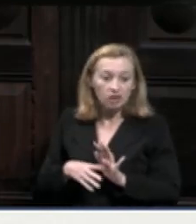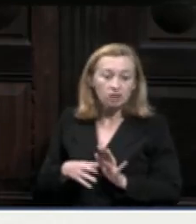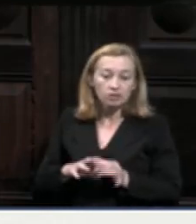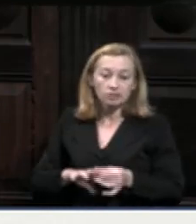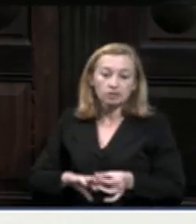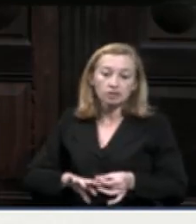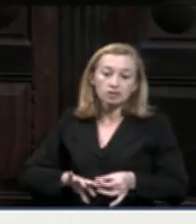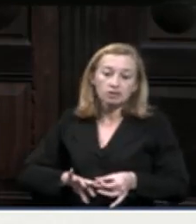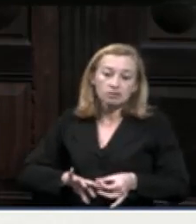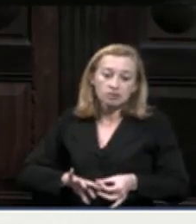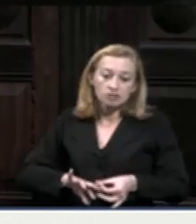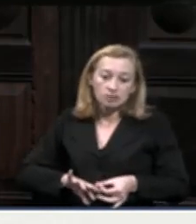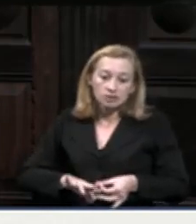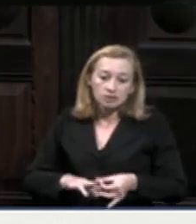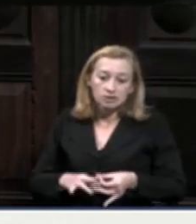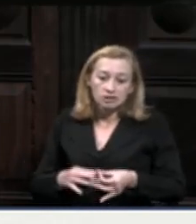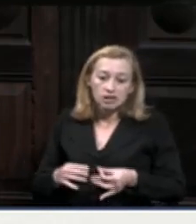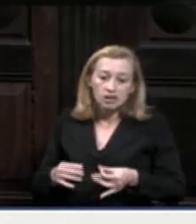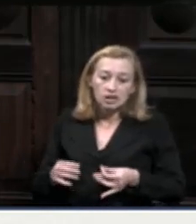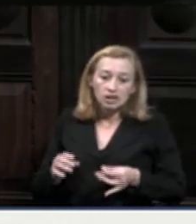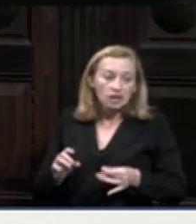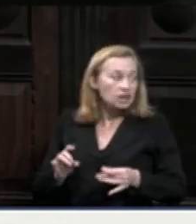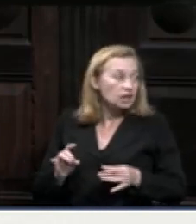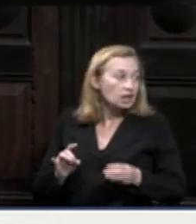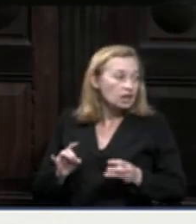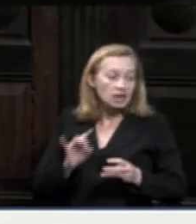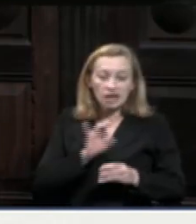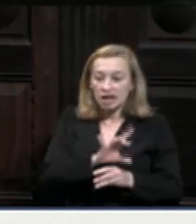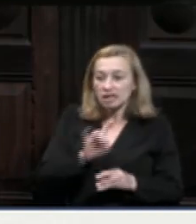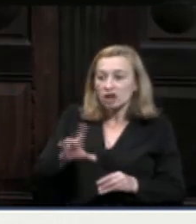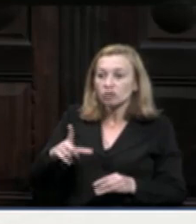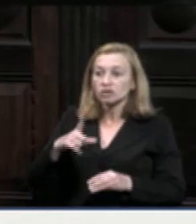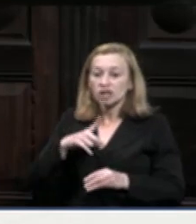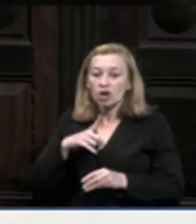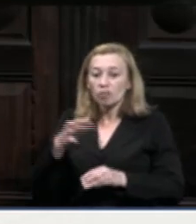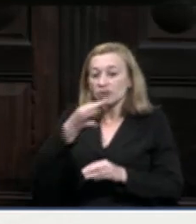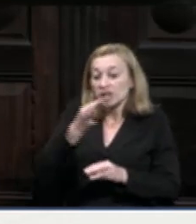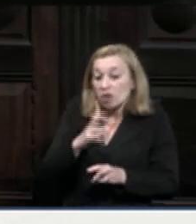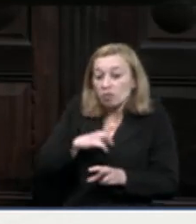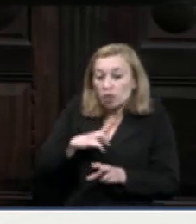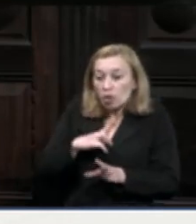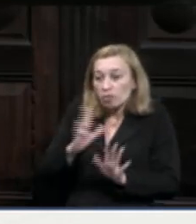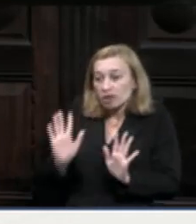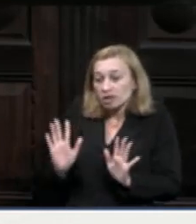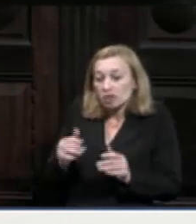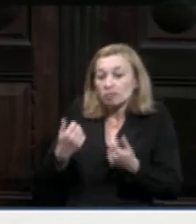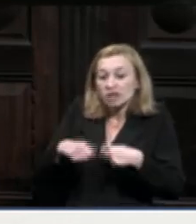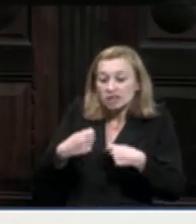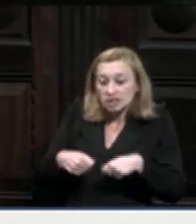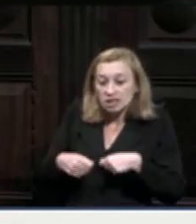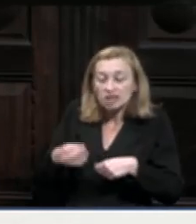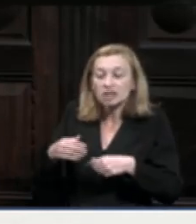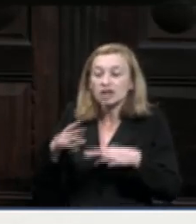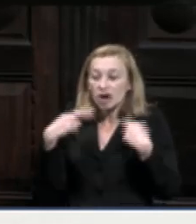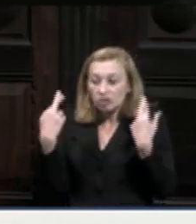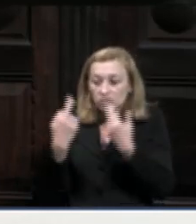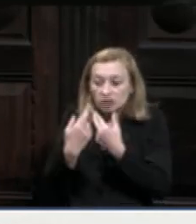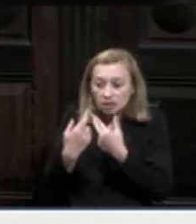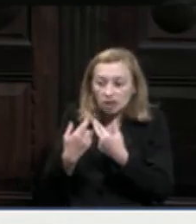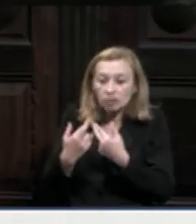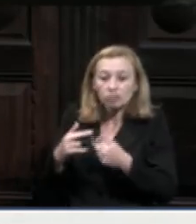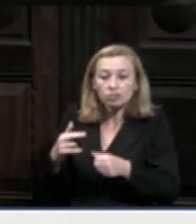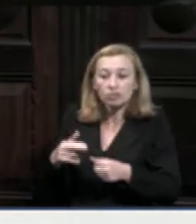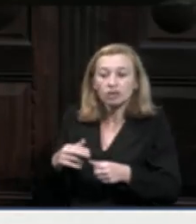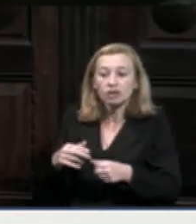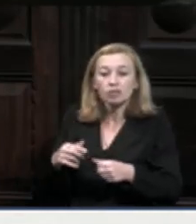do ponto de vista de um ou de outro. Então, a questão é essa. E se insistir,